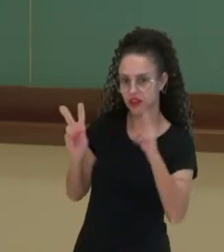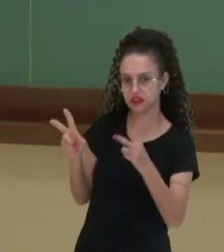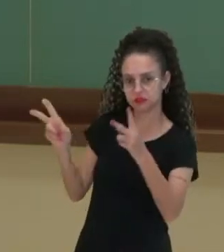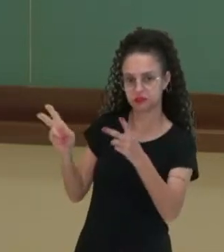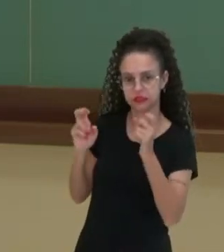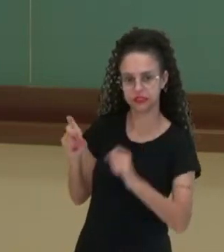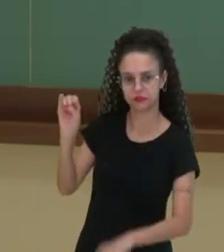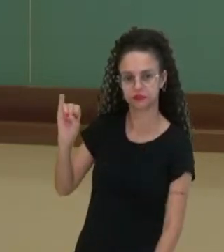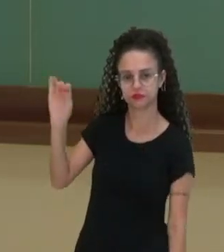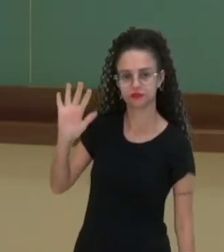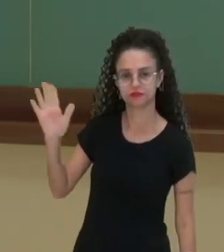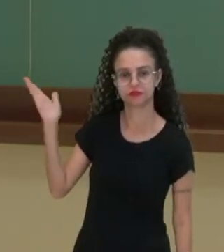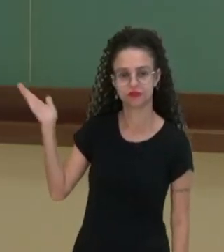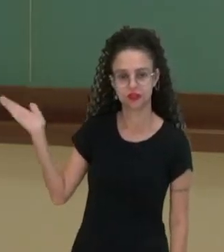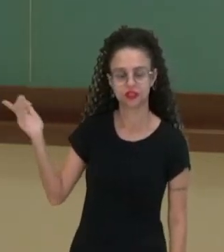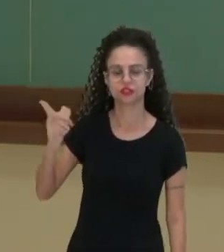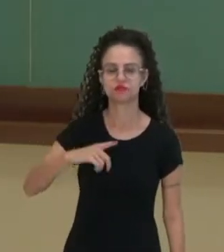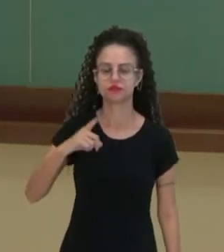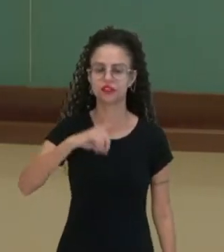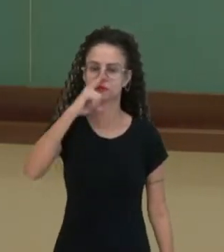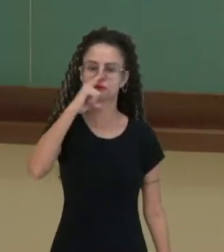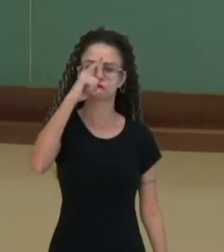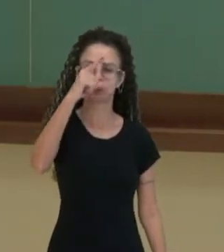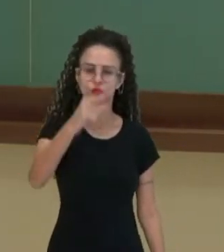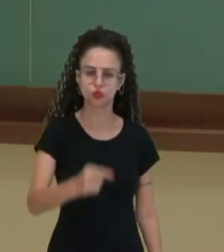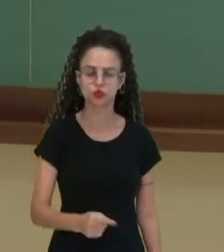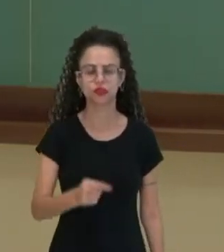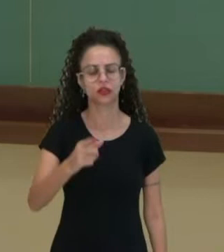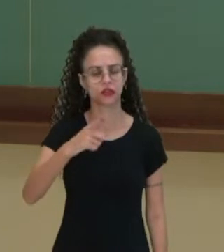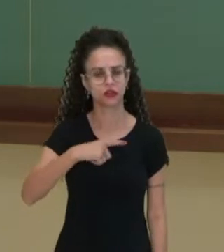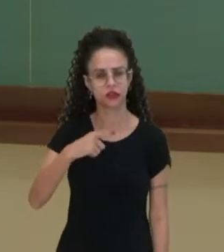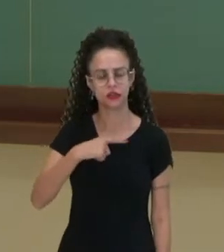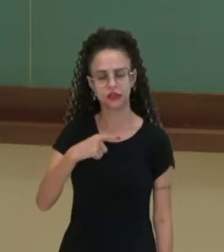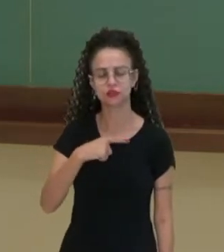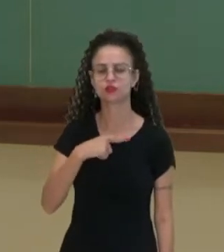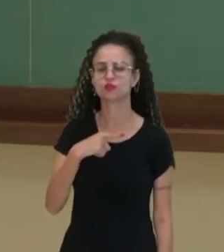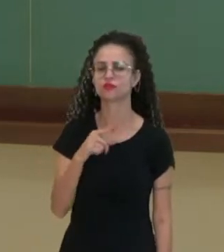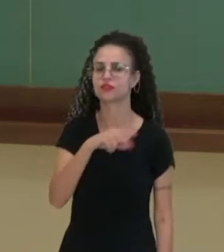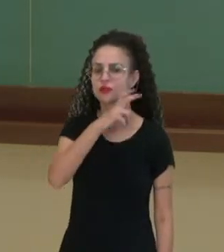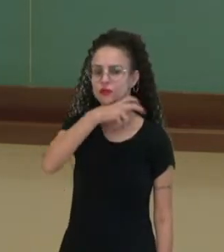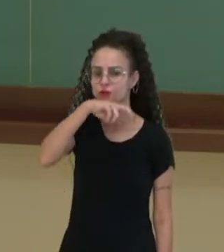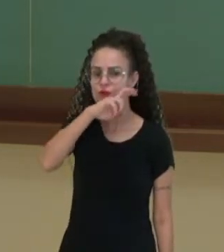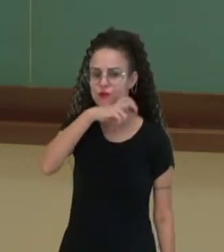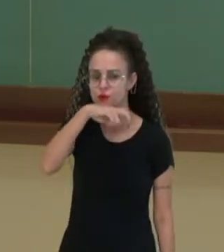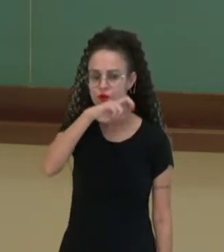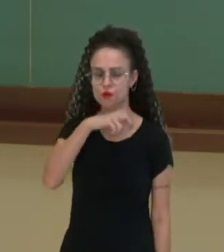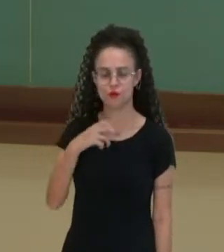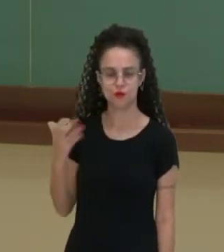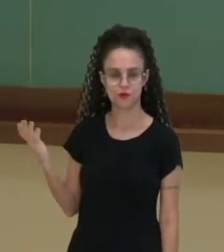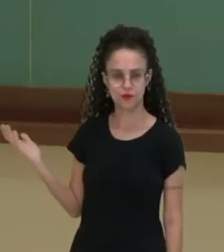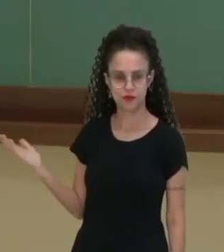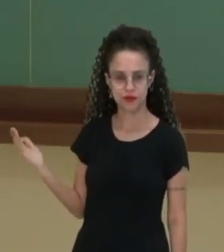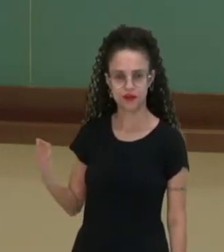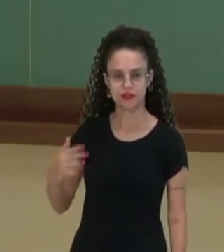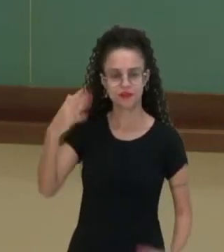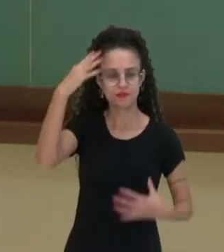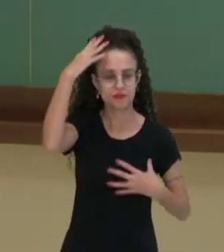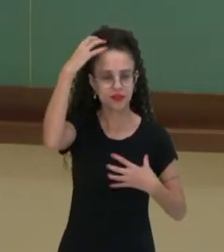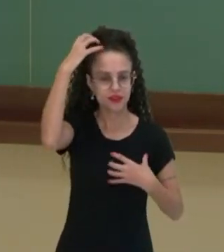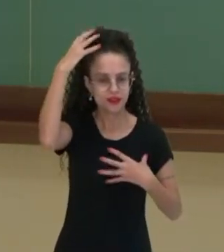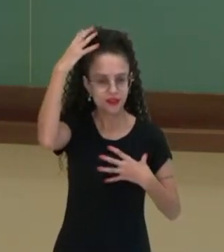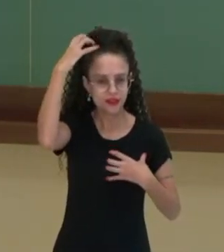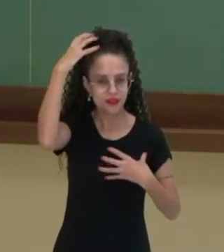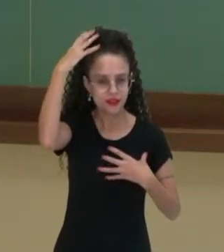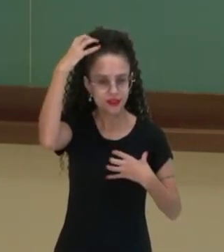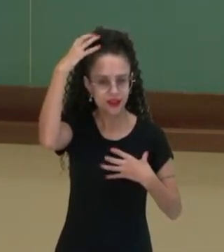nesta imagem? Aqui a gente tem tucano, nós temos uma arara, há uma cobra aqui também, um macaquinho,